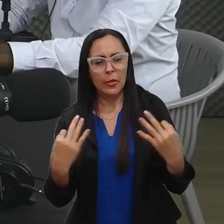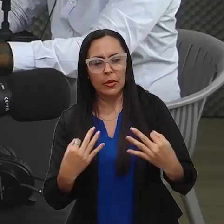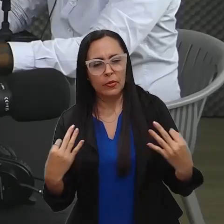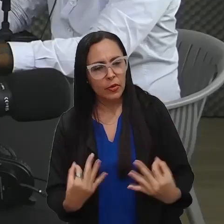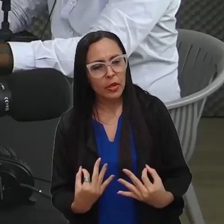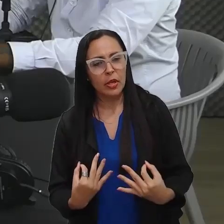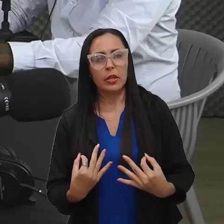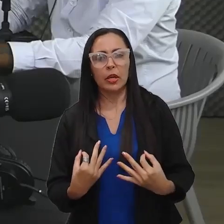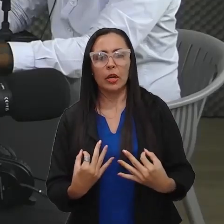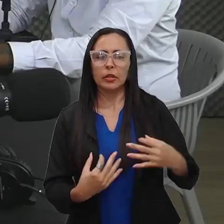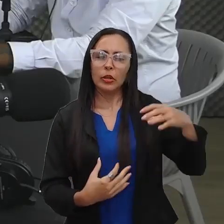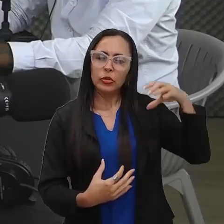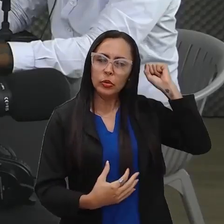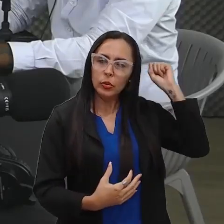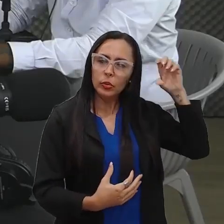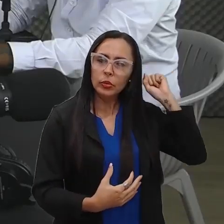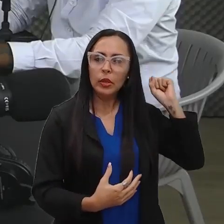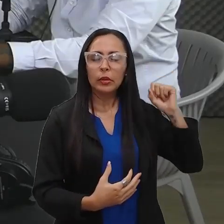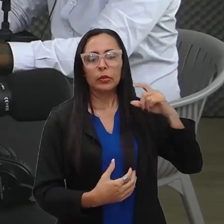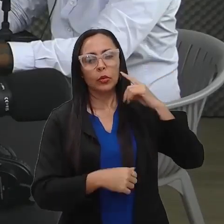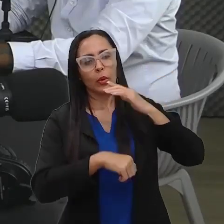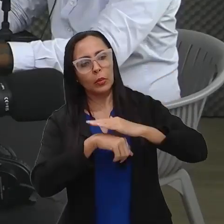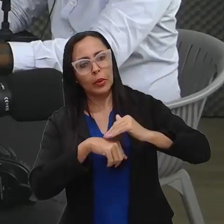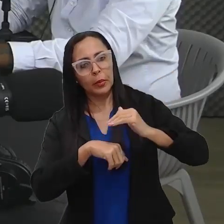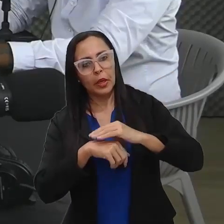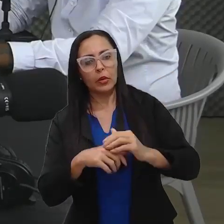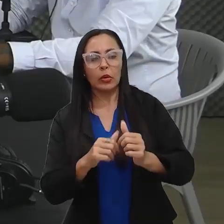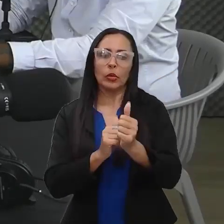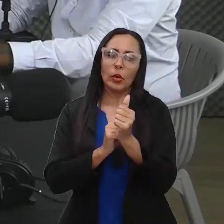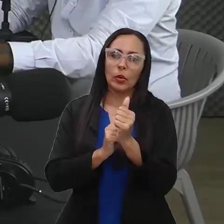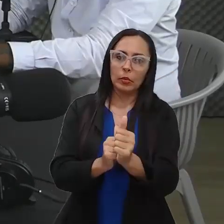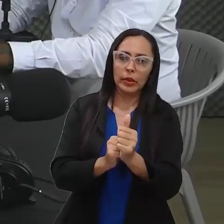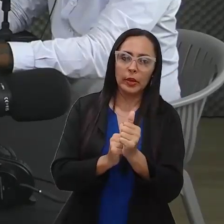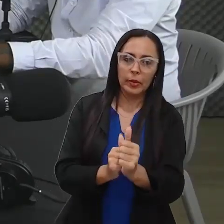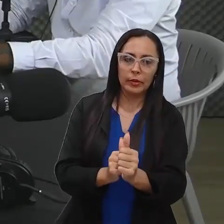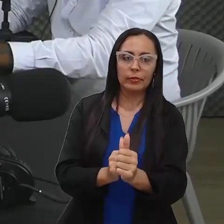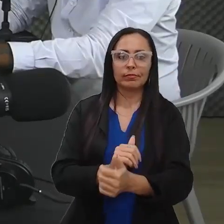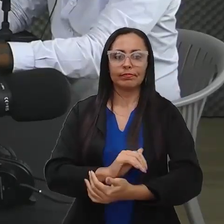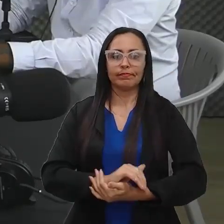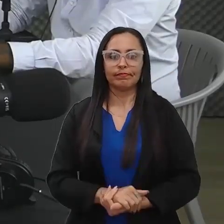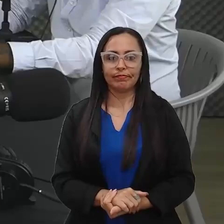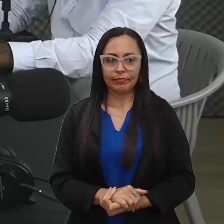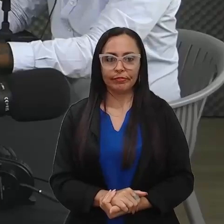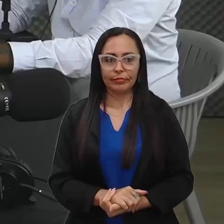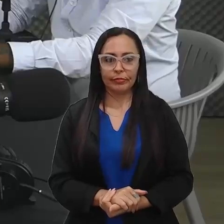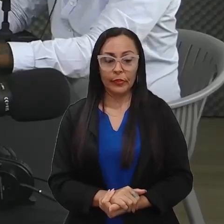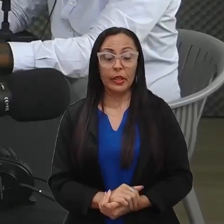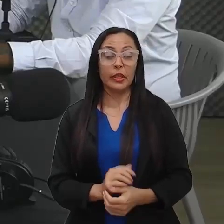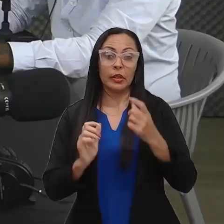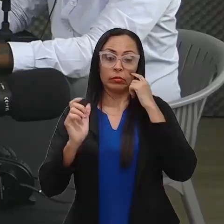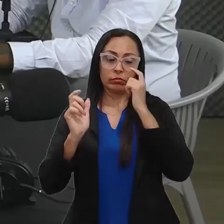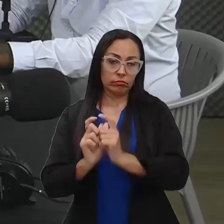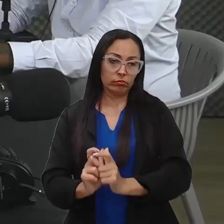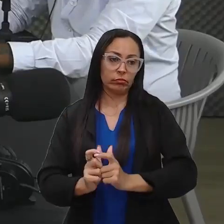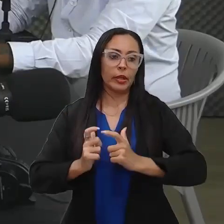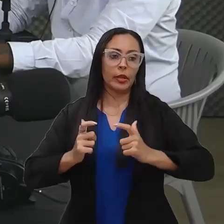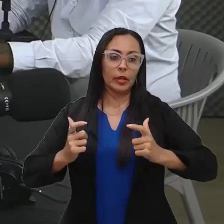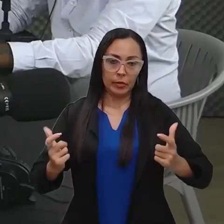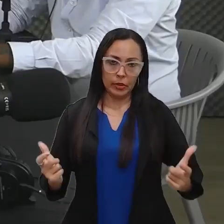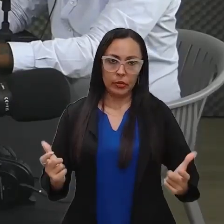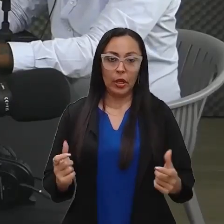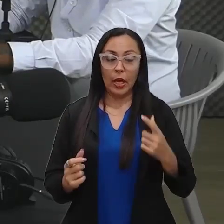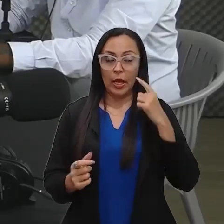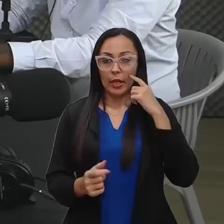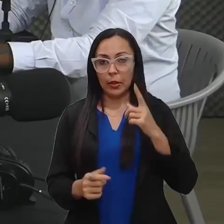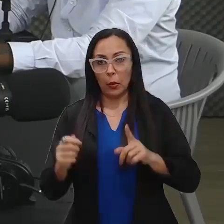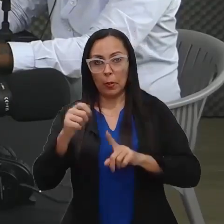na escuta, no acompanhamento dessas famílias. Então, a rede é muito ampla. E aí, esse mês de